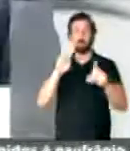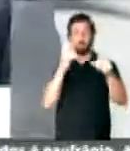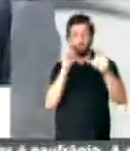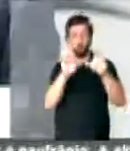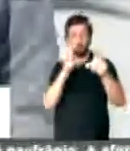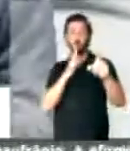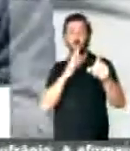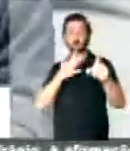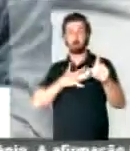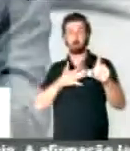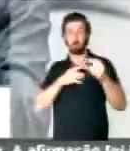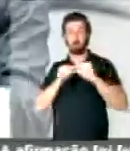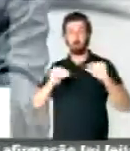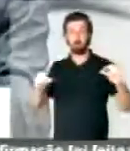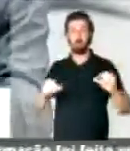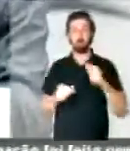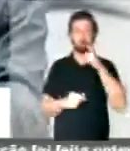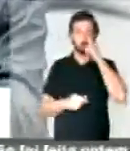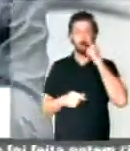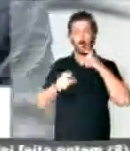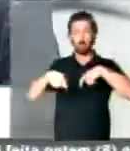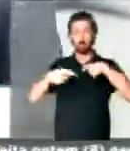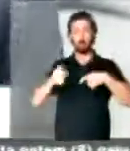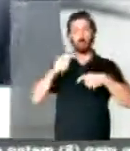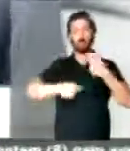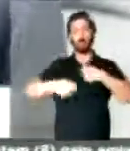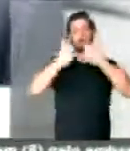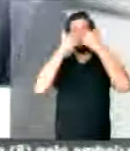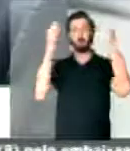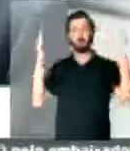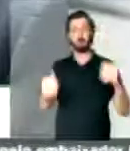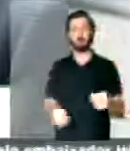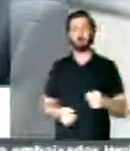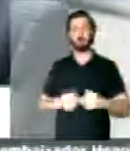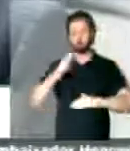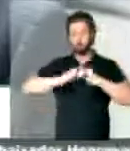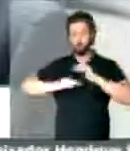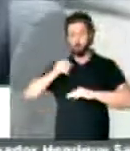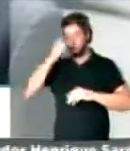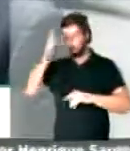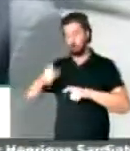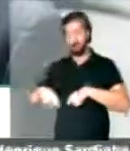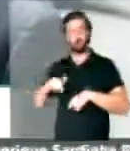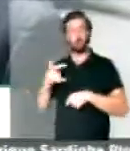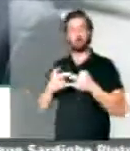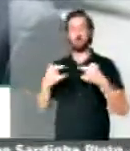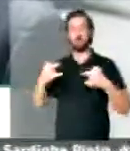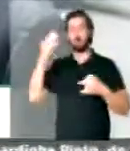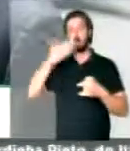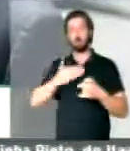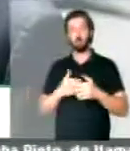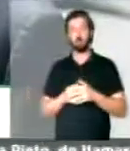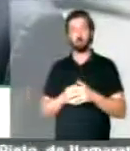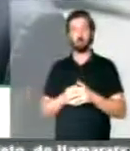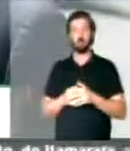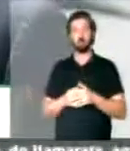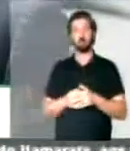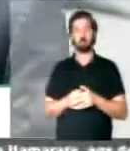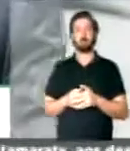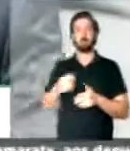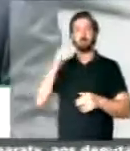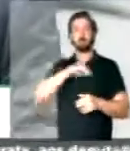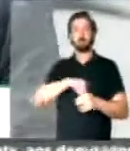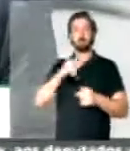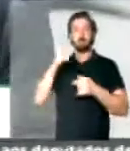frase: agricultura é negócio a céu aberto, e agricultor e agricultura não tem contra-cheque. Por isso, preciso do nosso reconhecimento, não